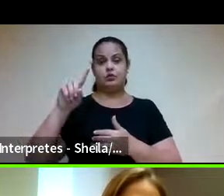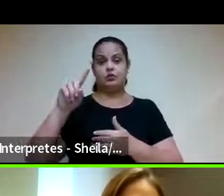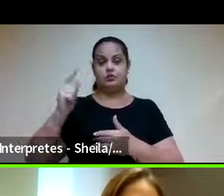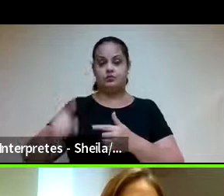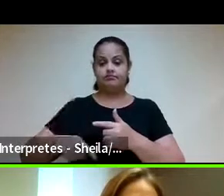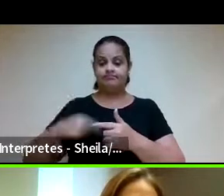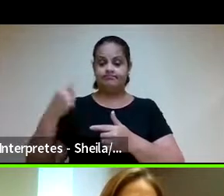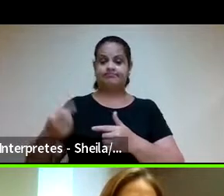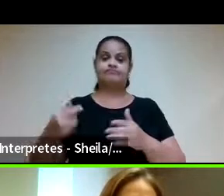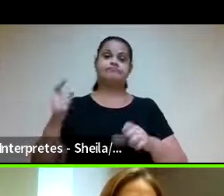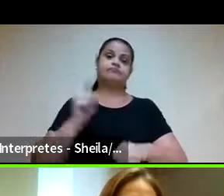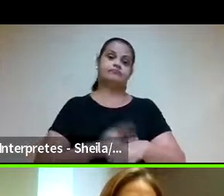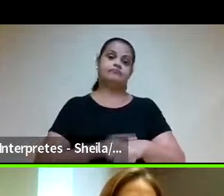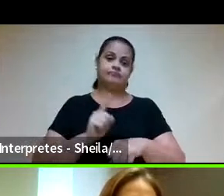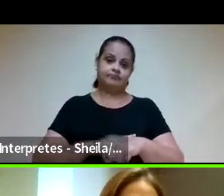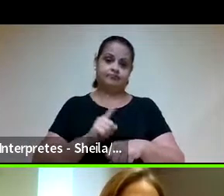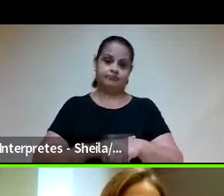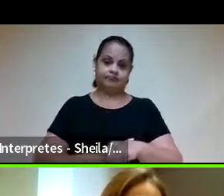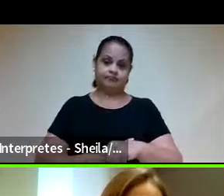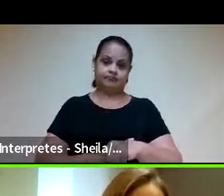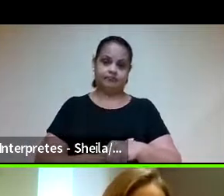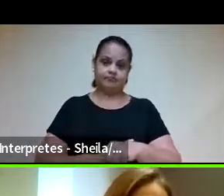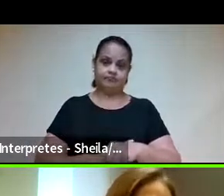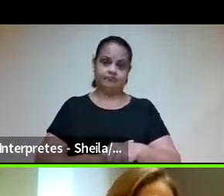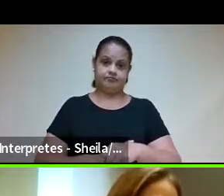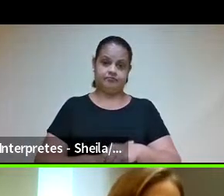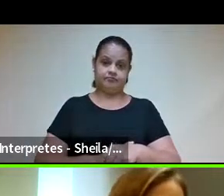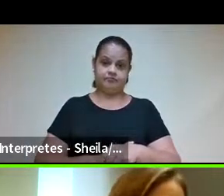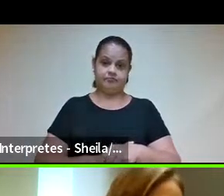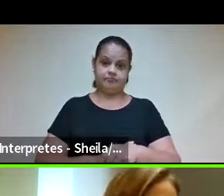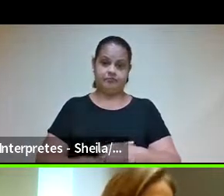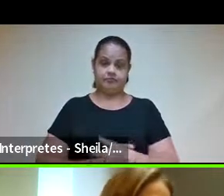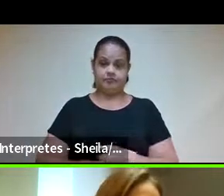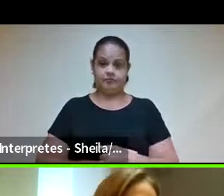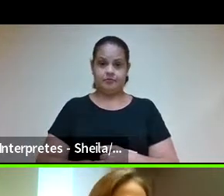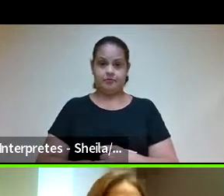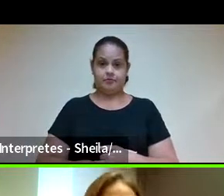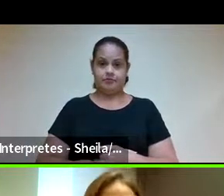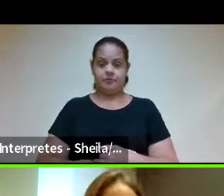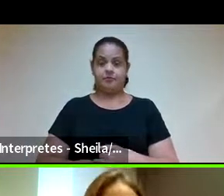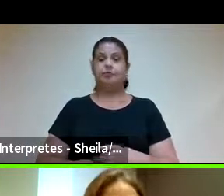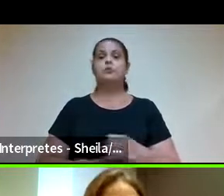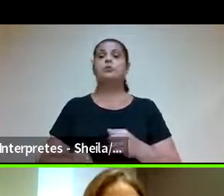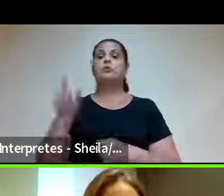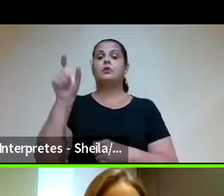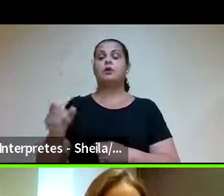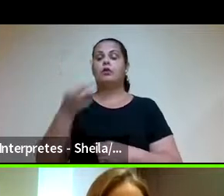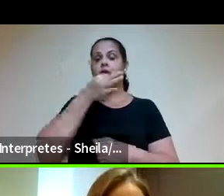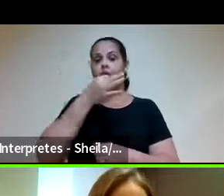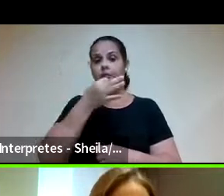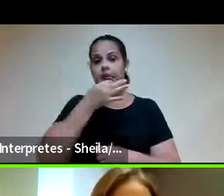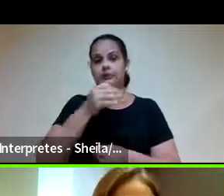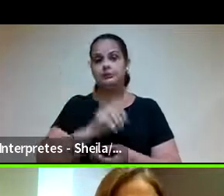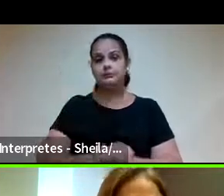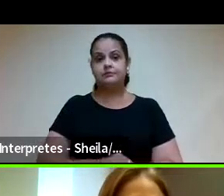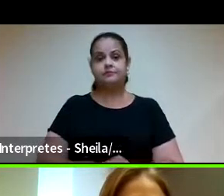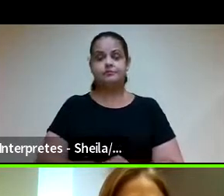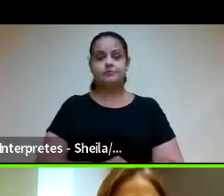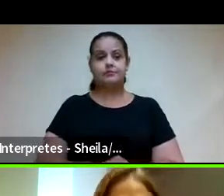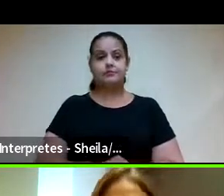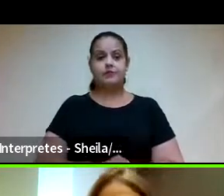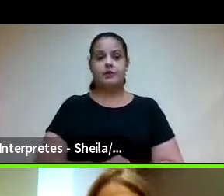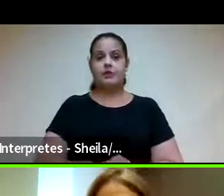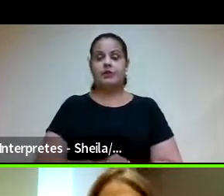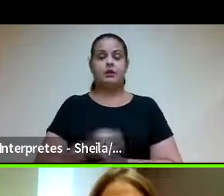isso a parte recorrida está argumentando pela intempestividade recursal. Então, essa preliminar não está sendo